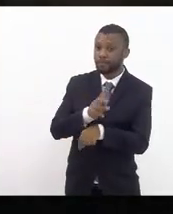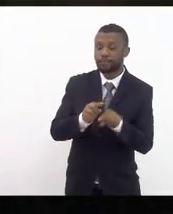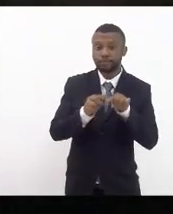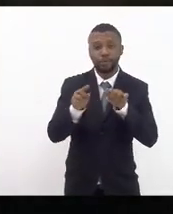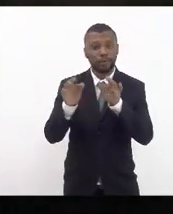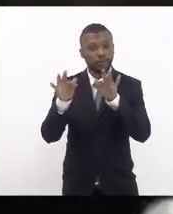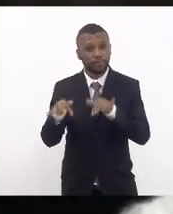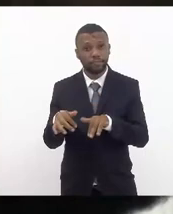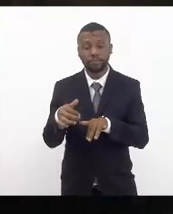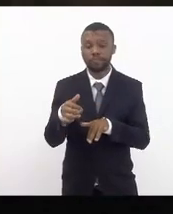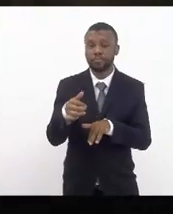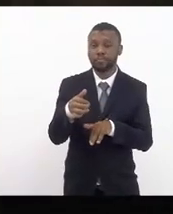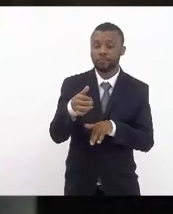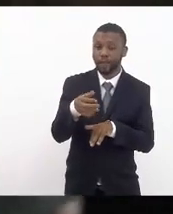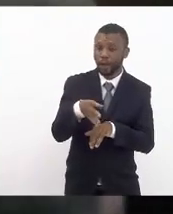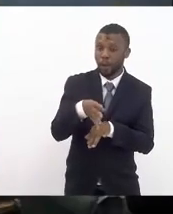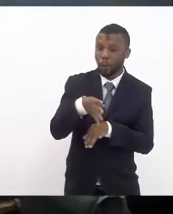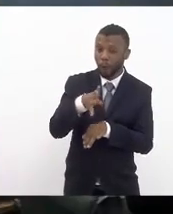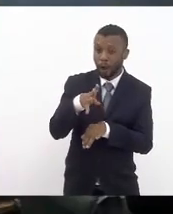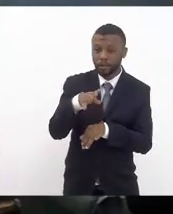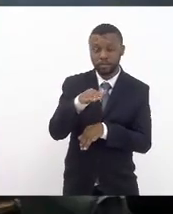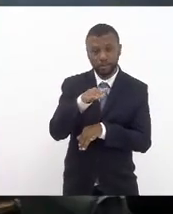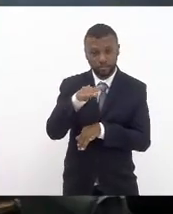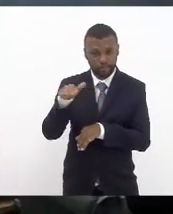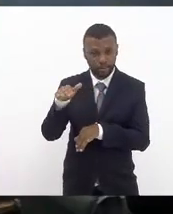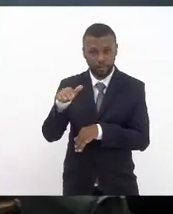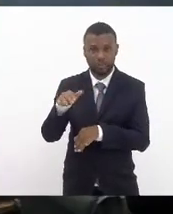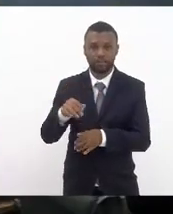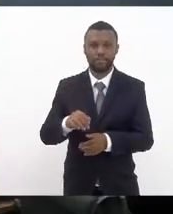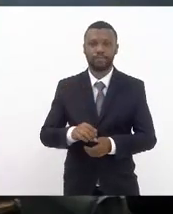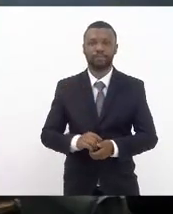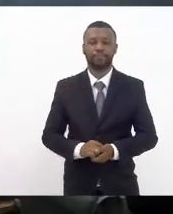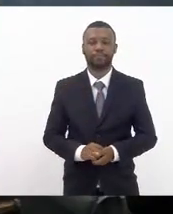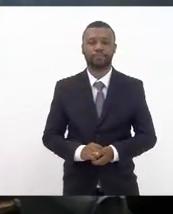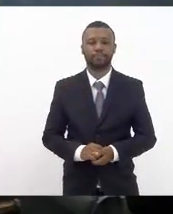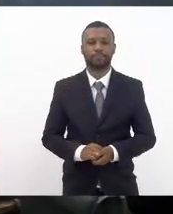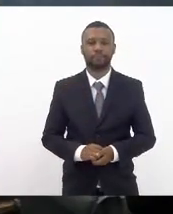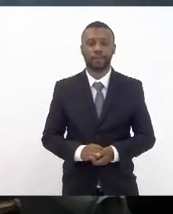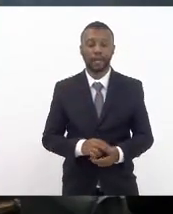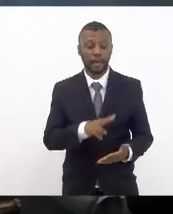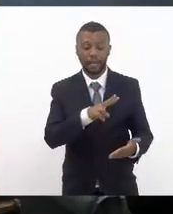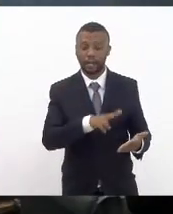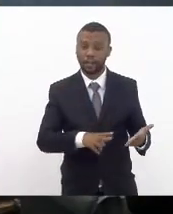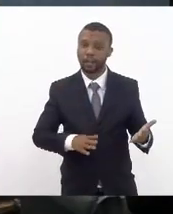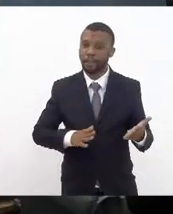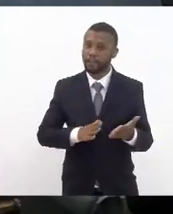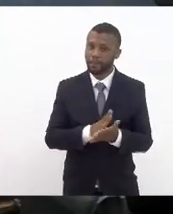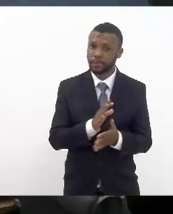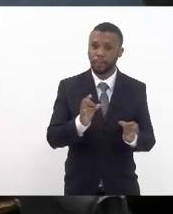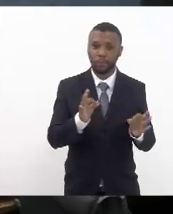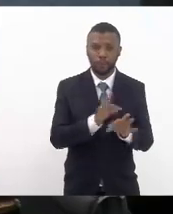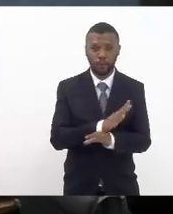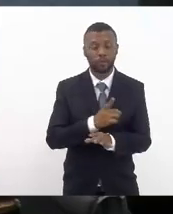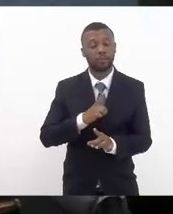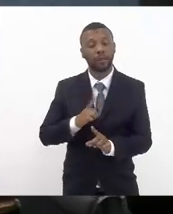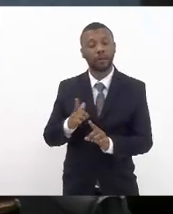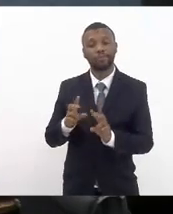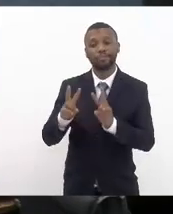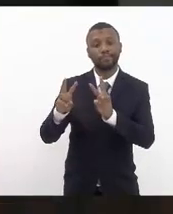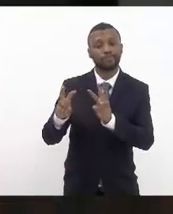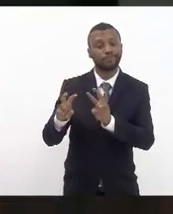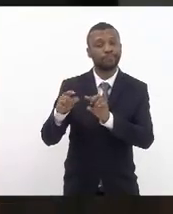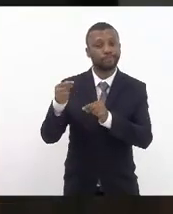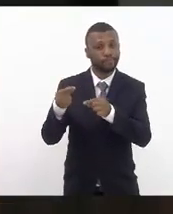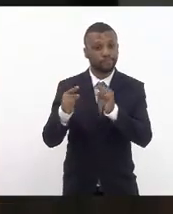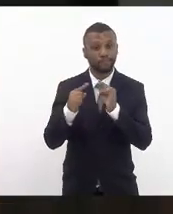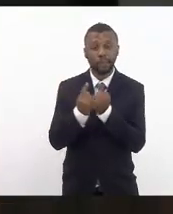às 16 horas e 29 minutos. Lida e aprovada a ata, passa-se a ordem da primeira sessão extraordinária.